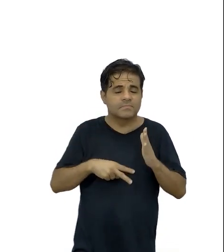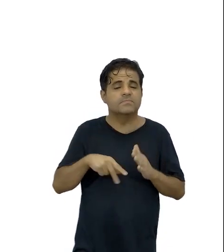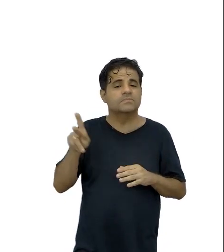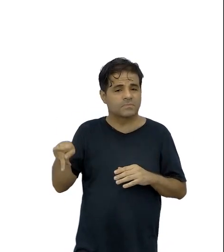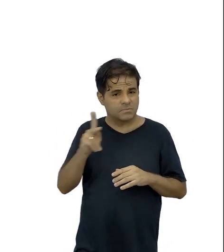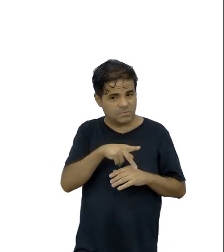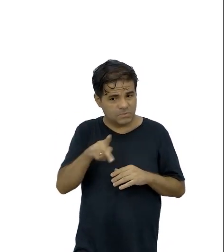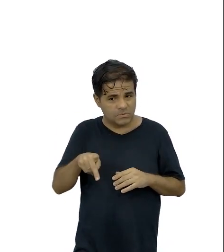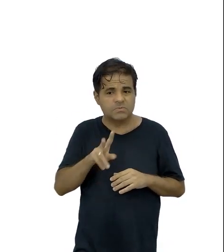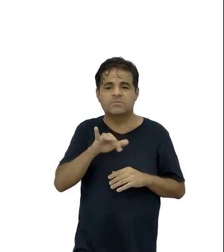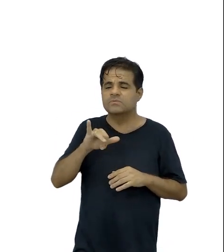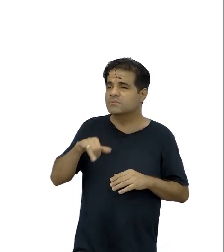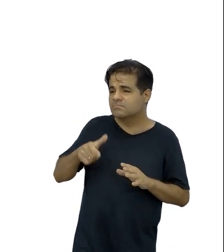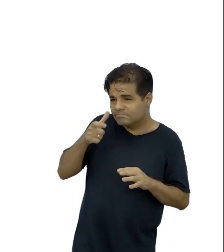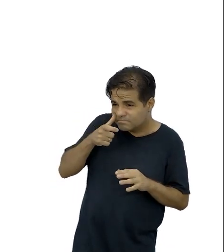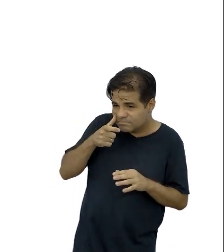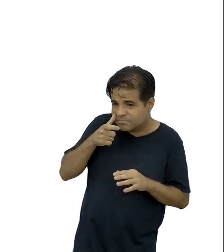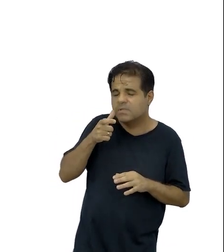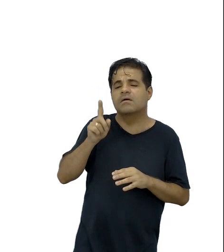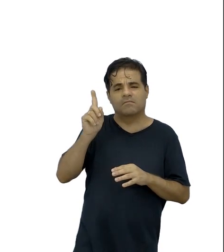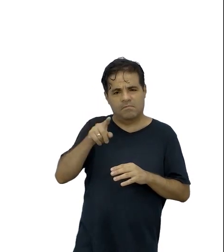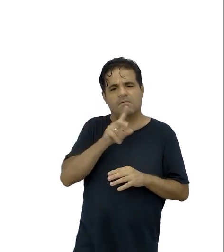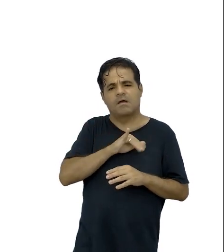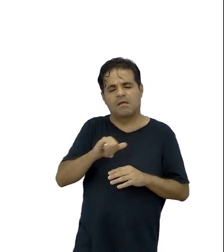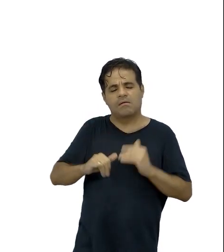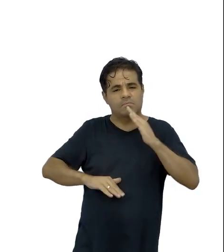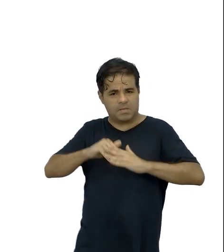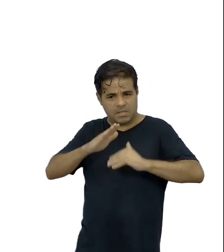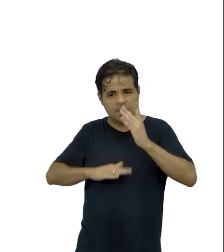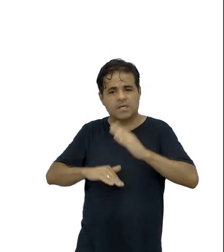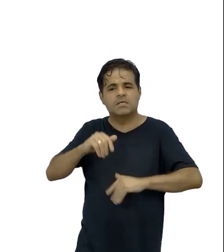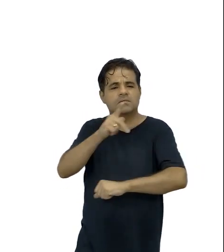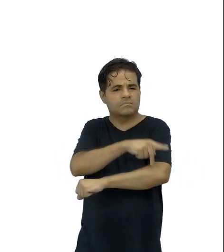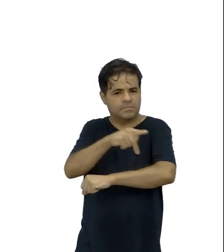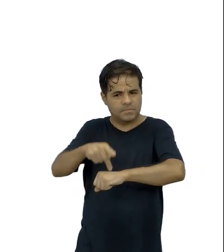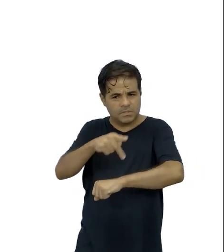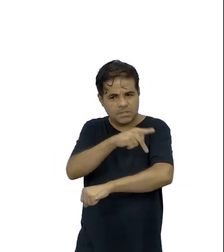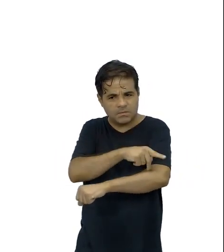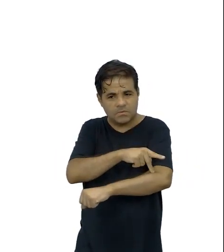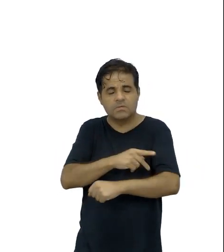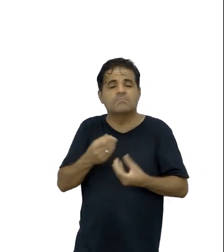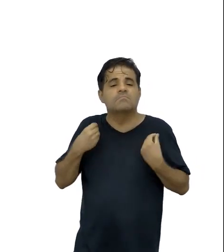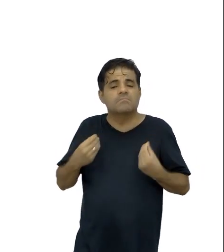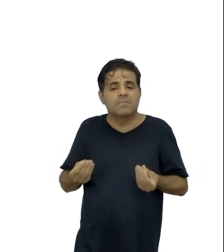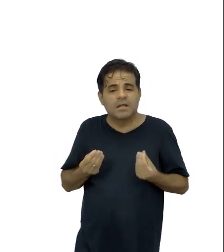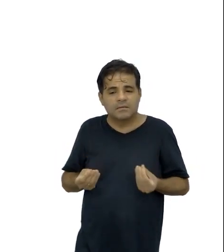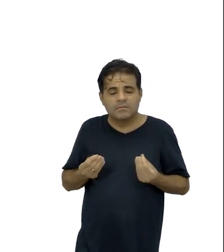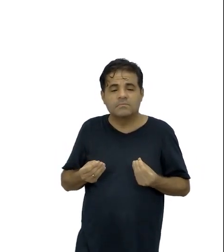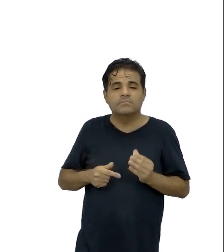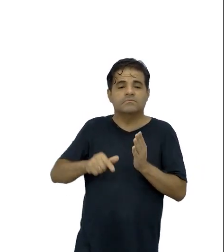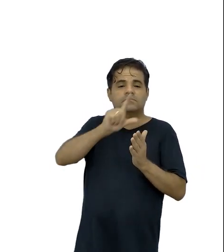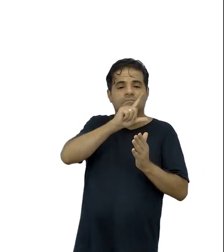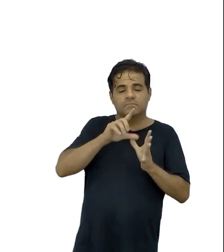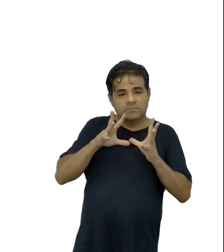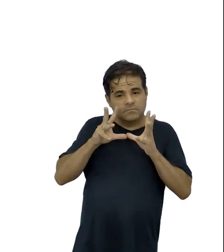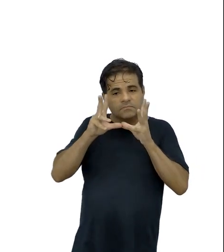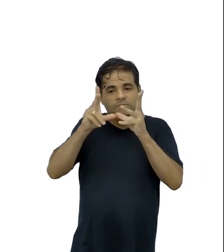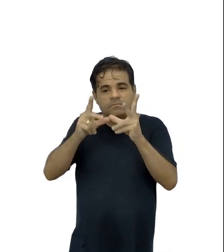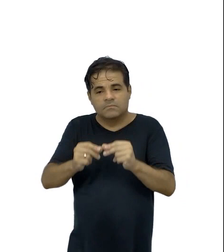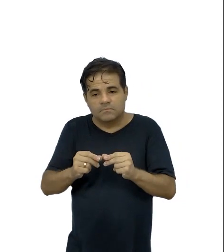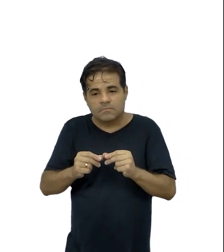professor, ele vai fazer essa observação numa ação pedagógica, para que, antes de